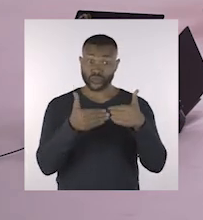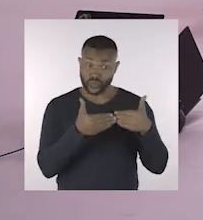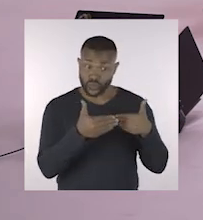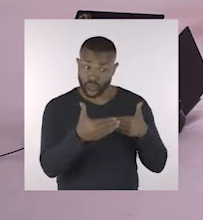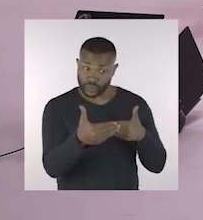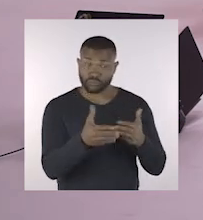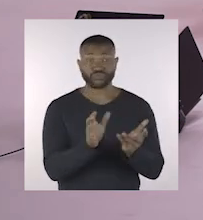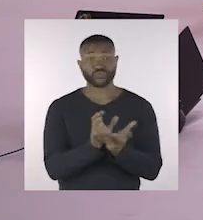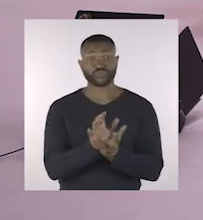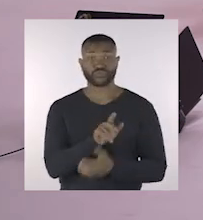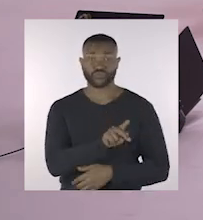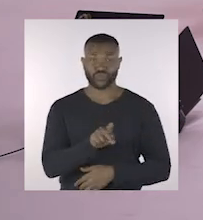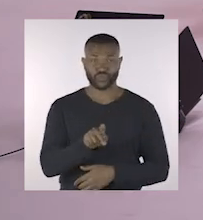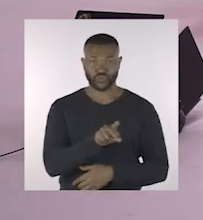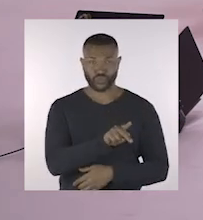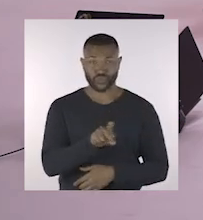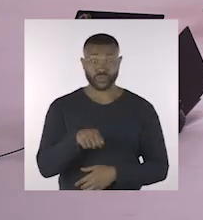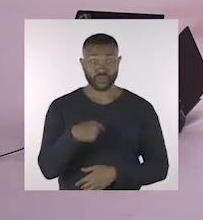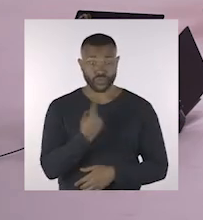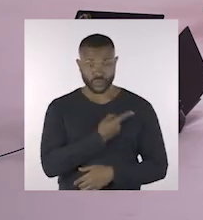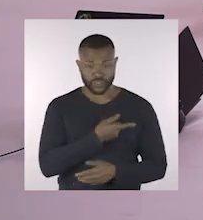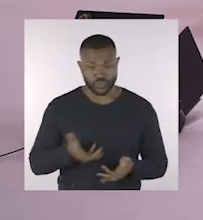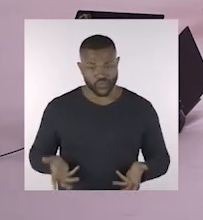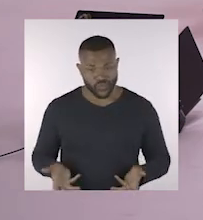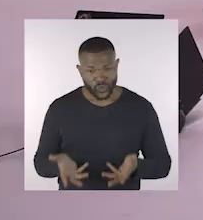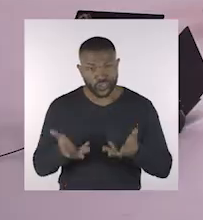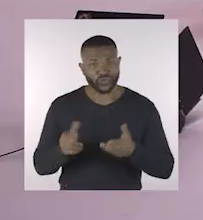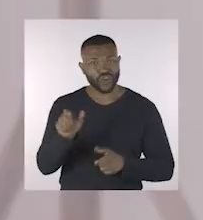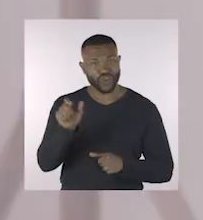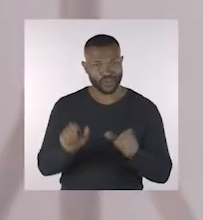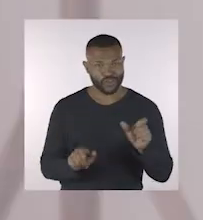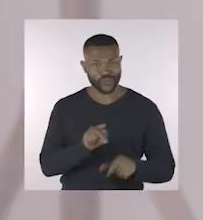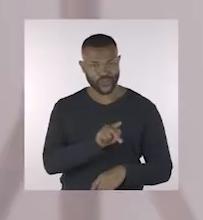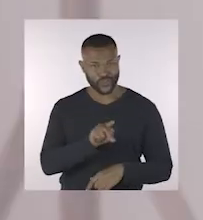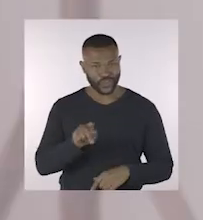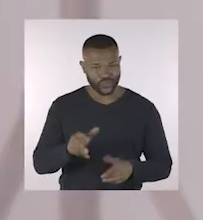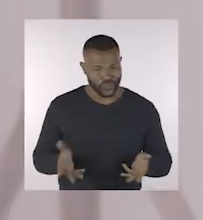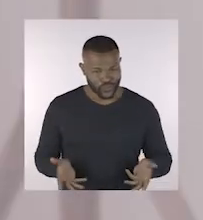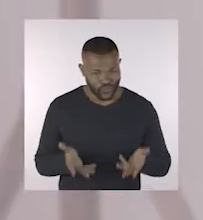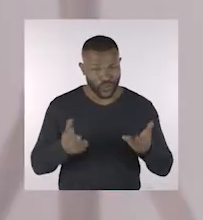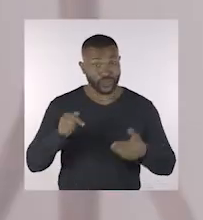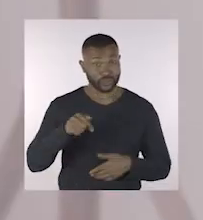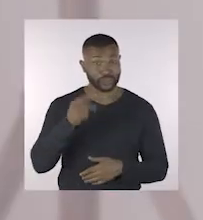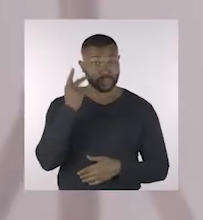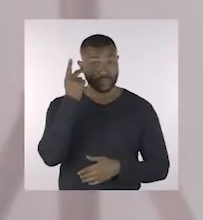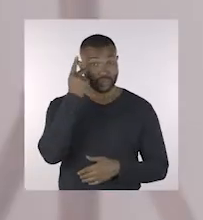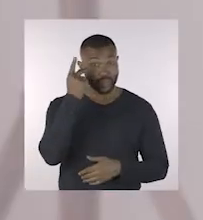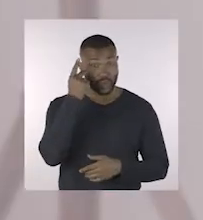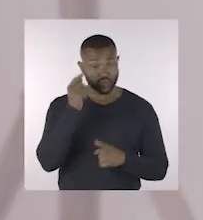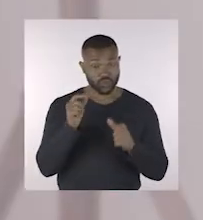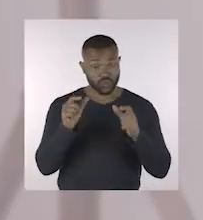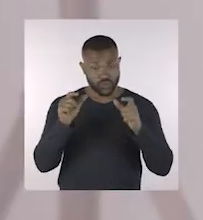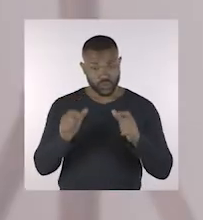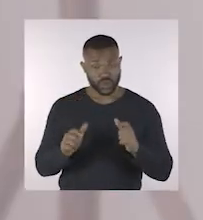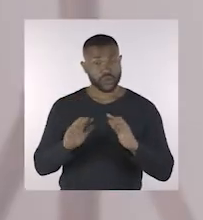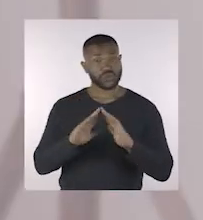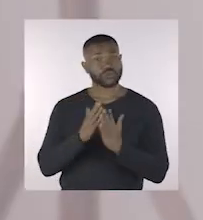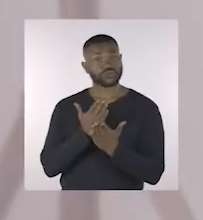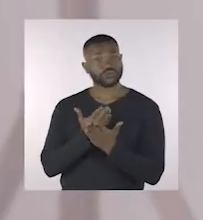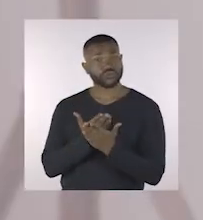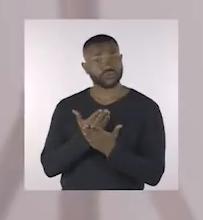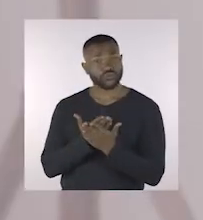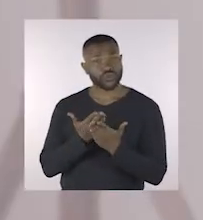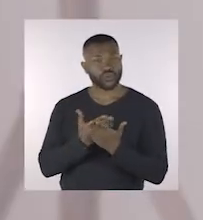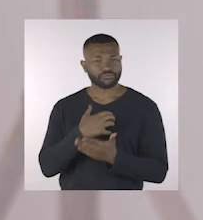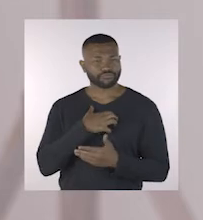positivo e isso começa com os professores é de motivar educadores e educadoras de São Paulo para que o ambiente